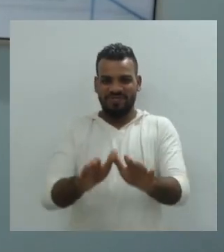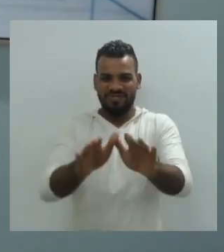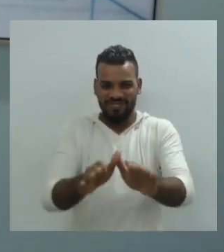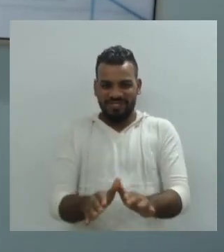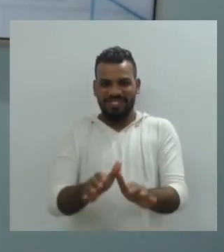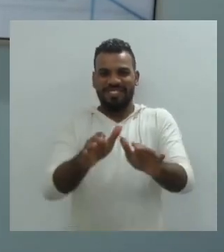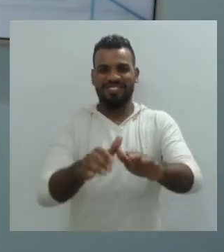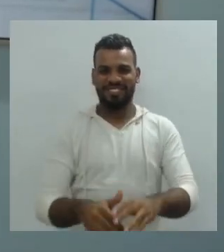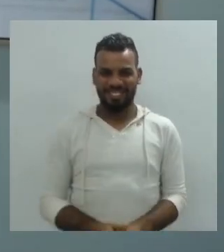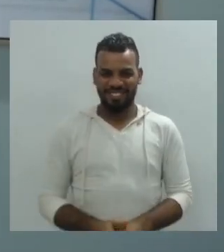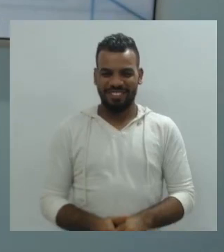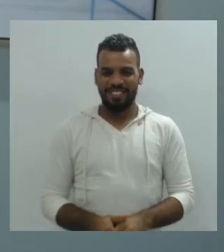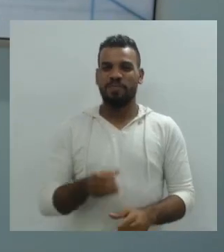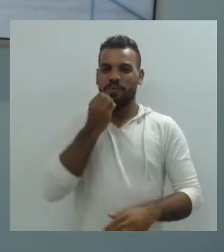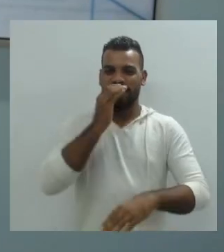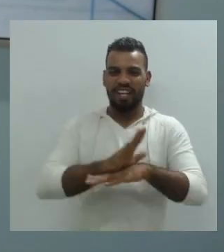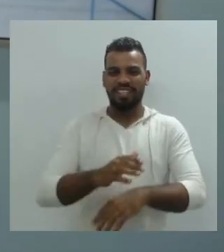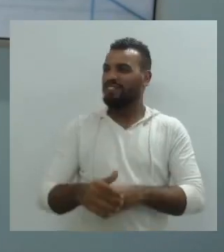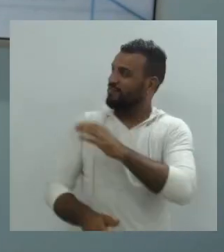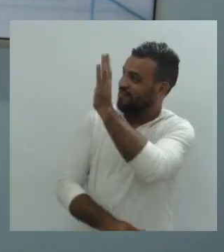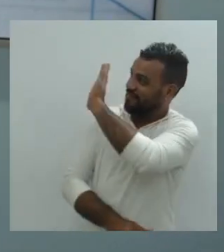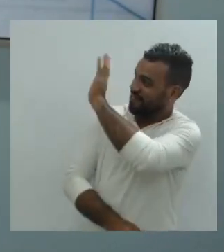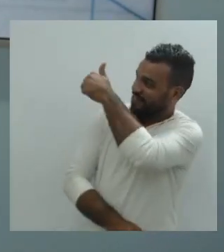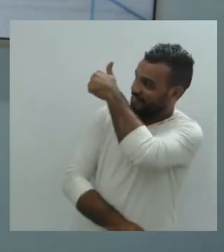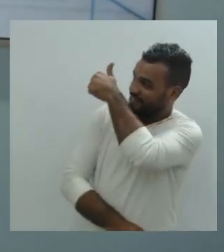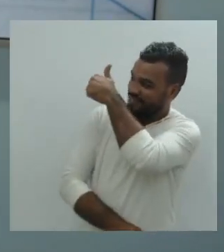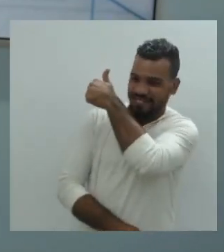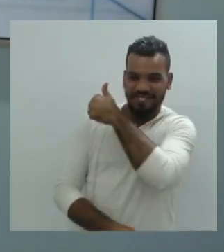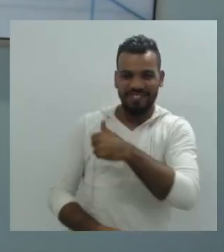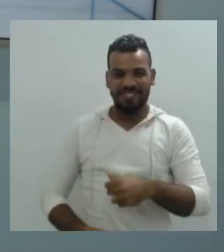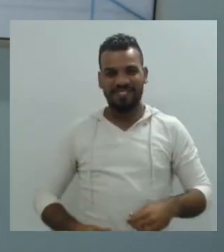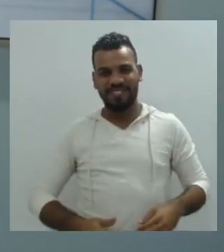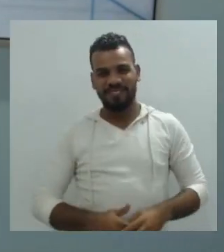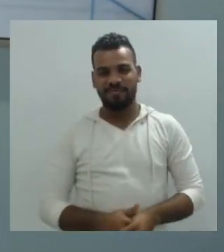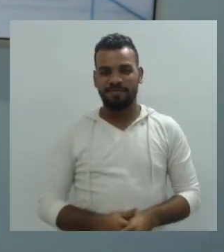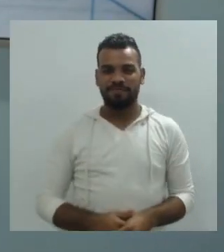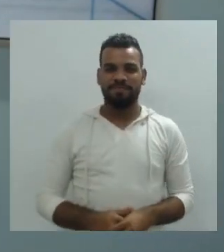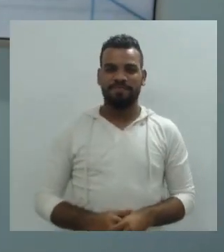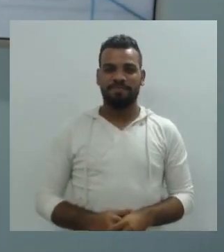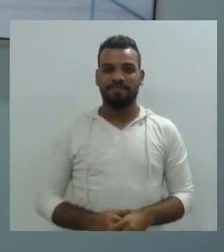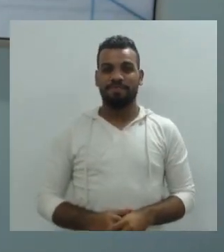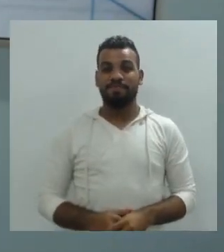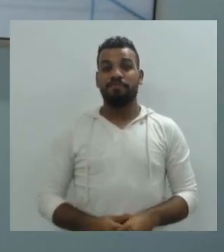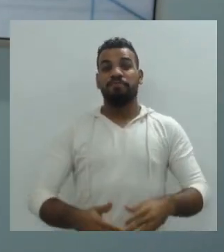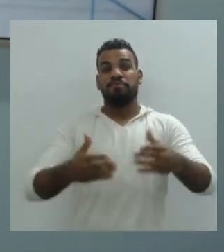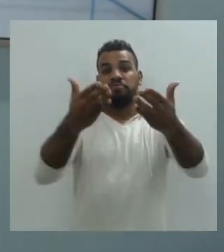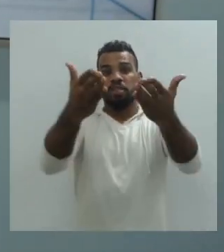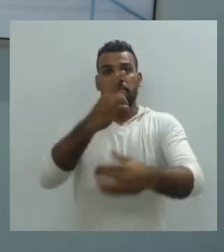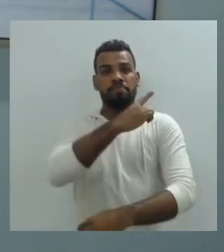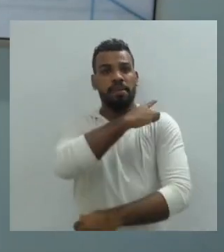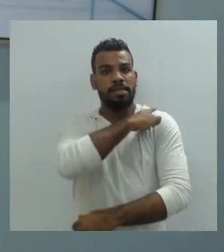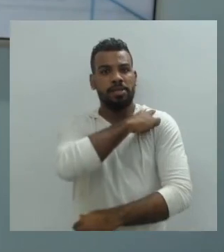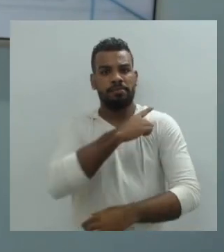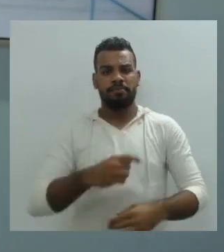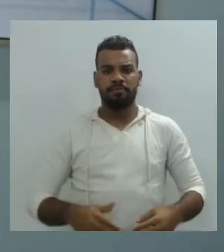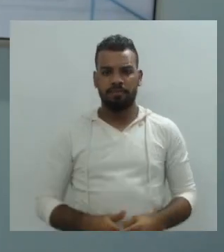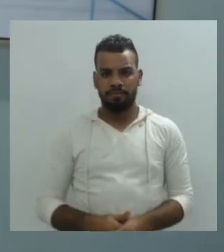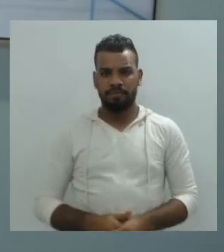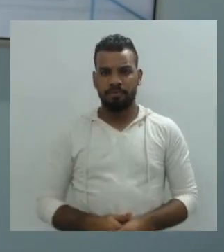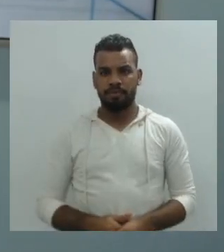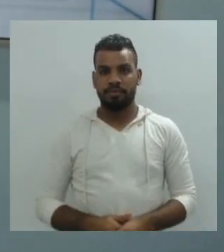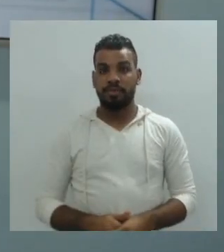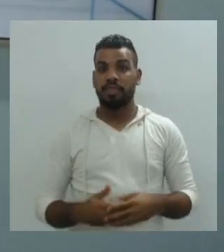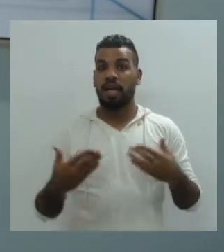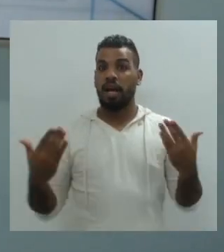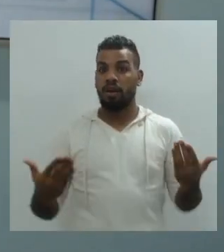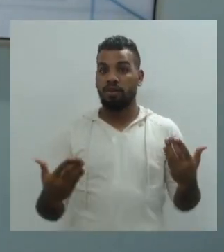Passinho. Boa tarde, Danley. Meu querido, minha querida, do primeiro ano do ensino médio. O papo